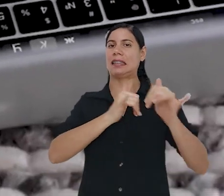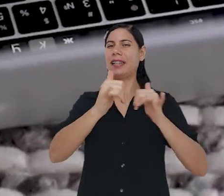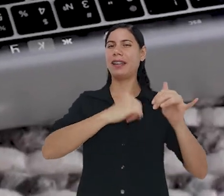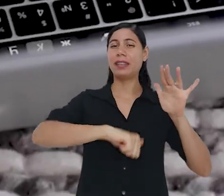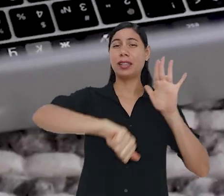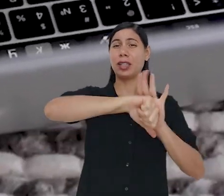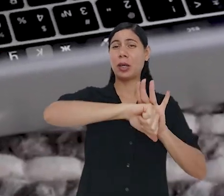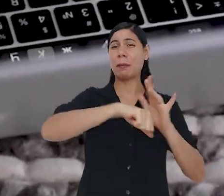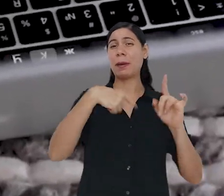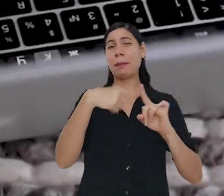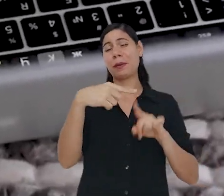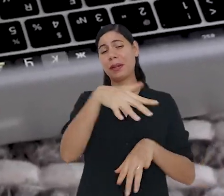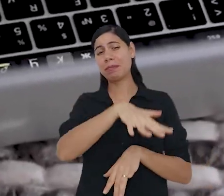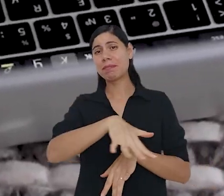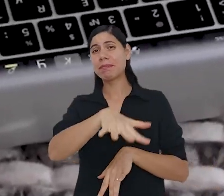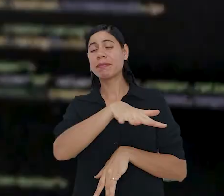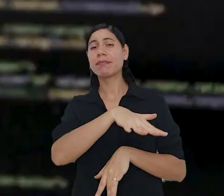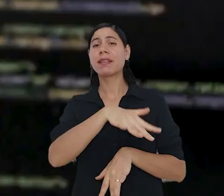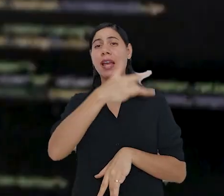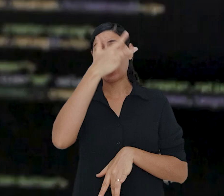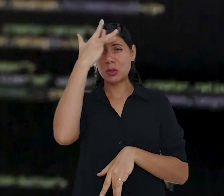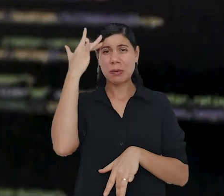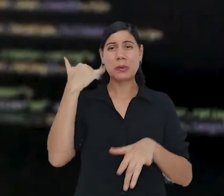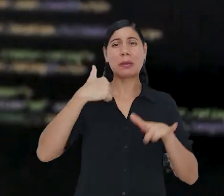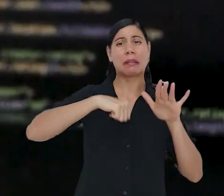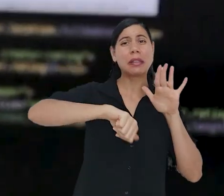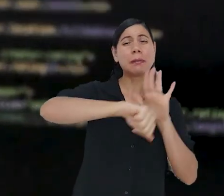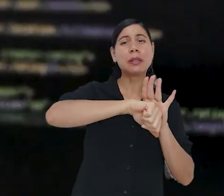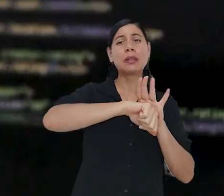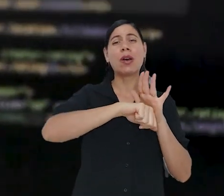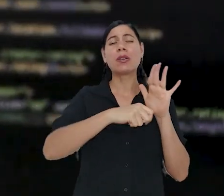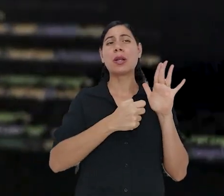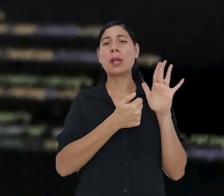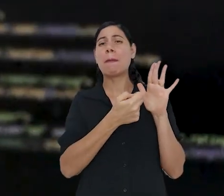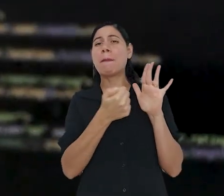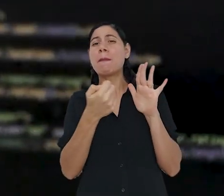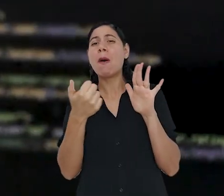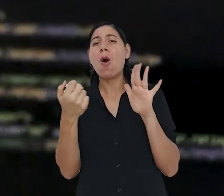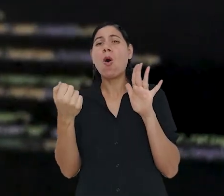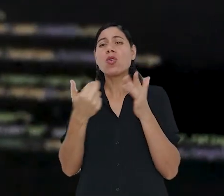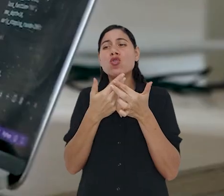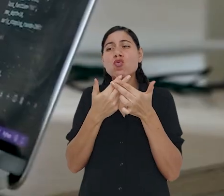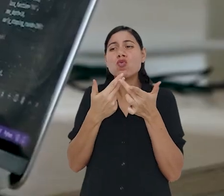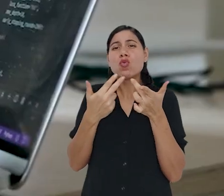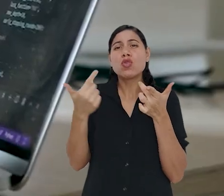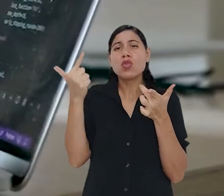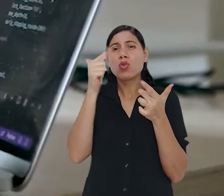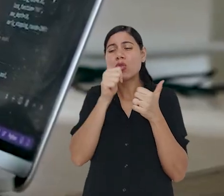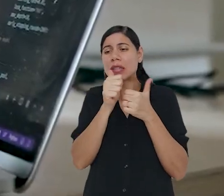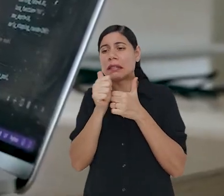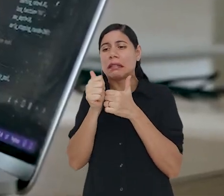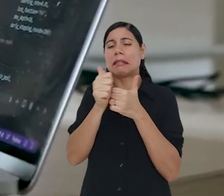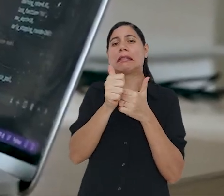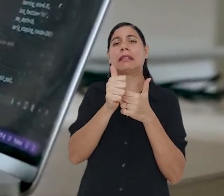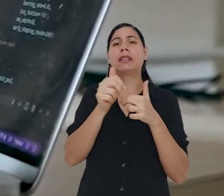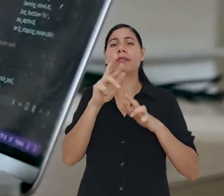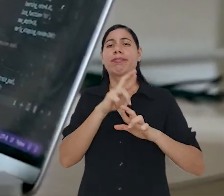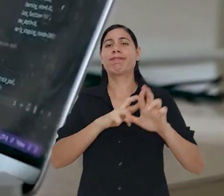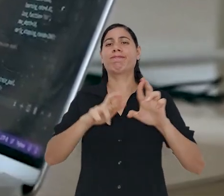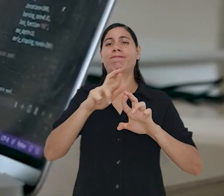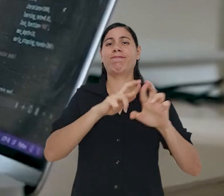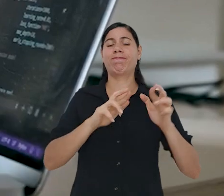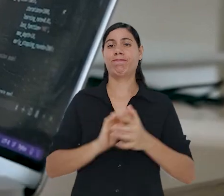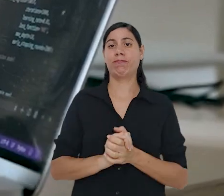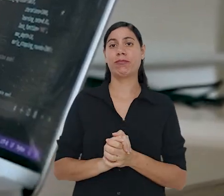no ambiente virtual, os criminosos deixam poucos vestígios físicos da conduta irregular.